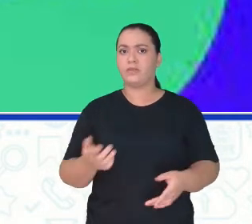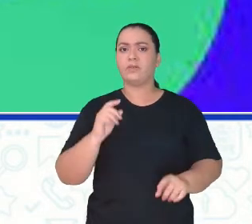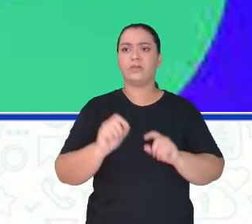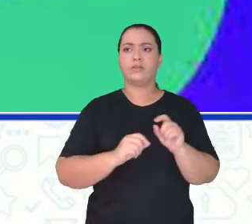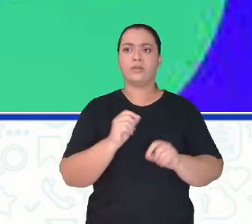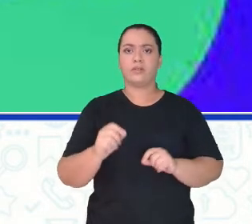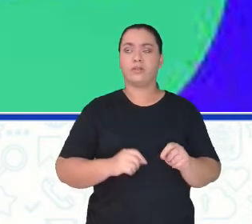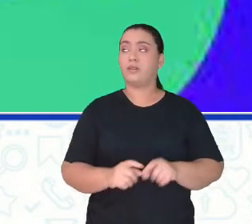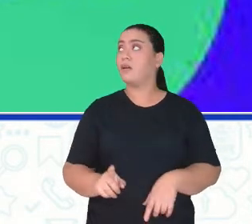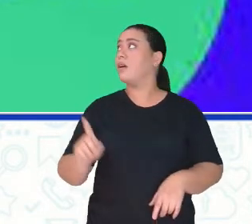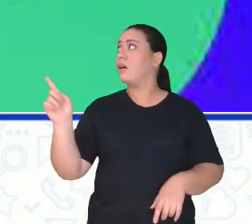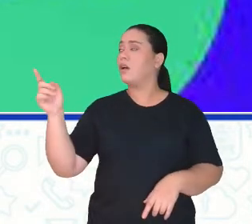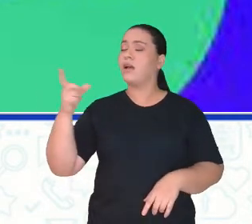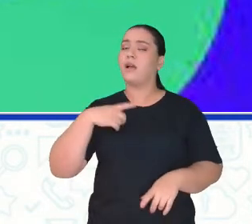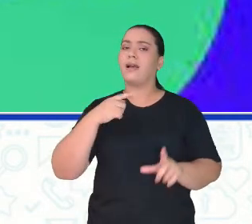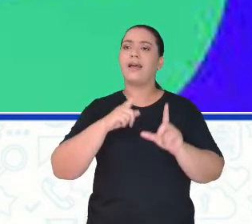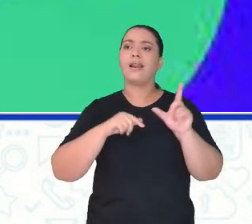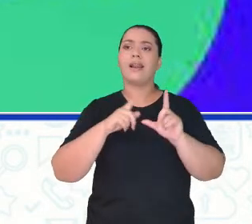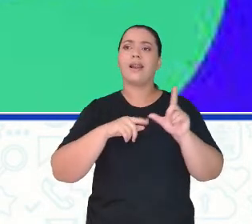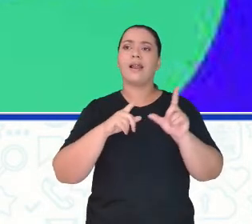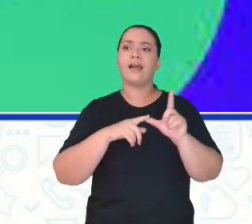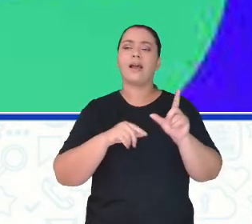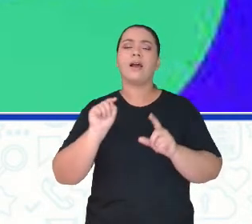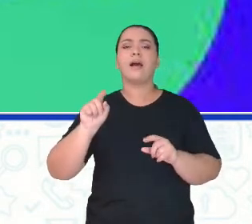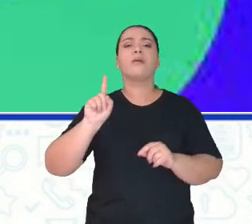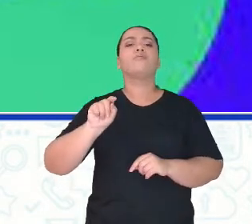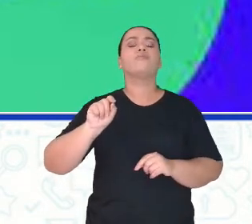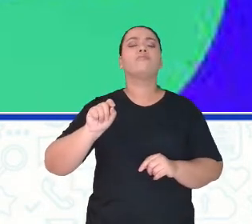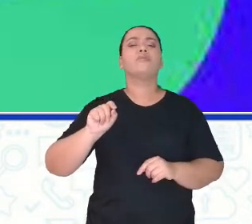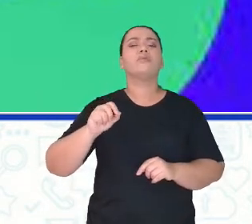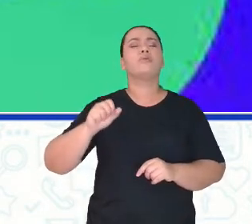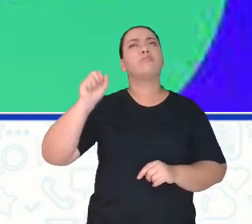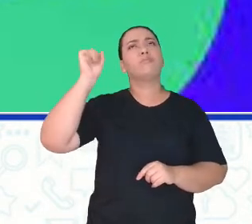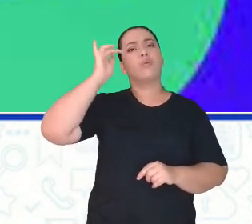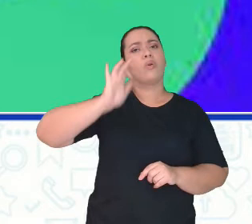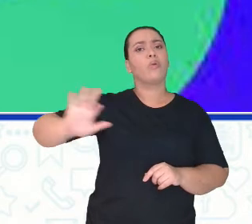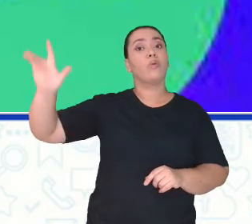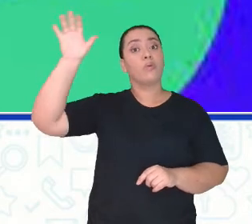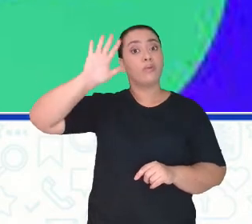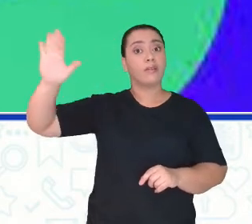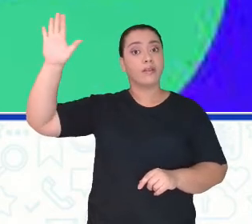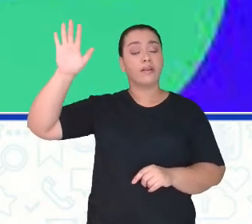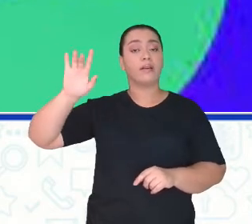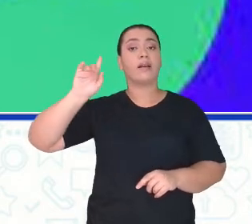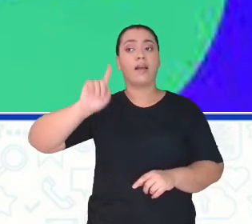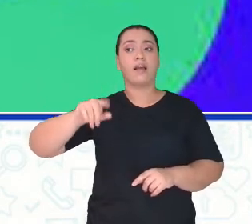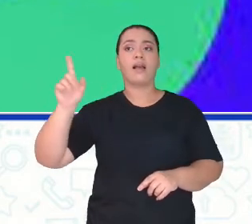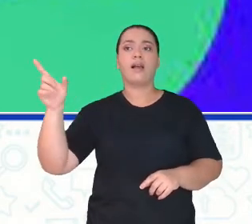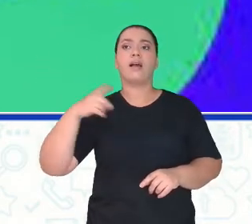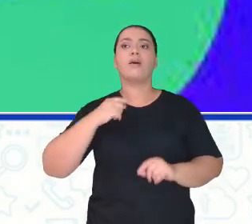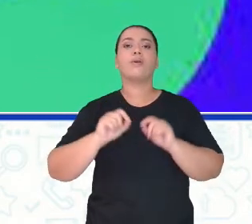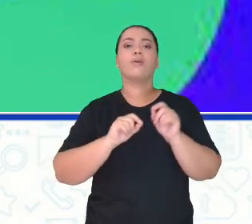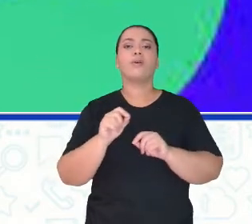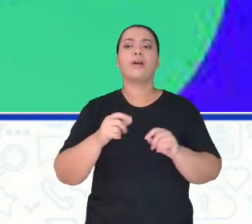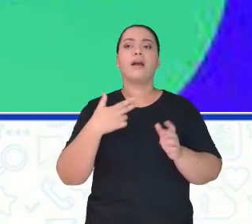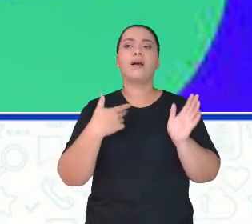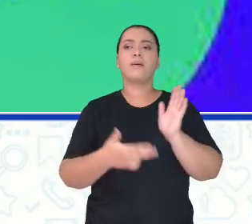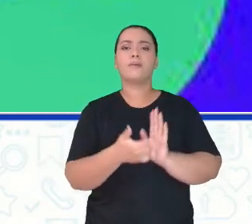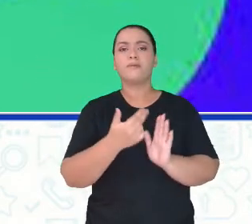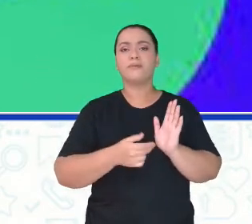Que a fonte aqui, ela é uma fonte mais lúdica. Sim. A gente tem o uso das cores. O Zé Gotinha tá o